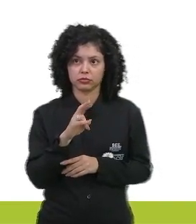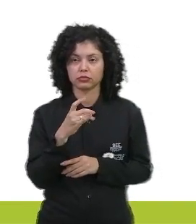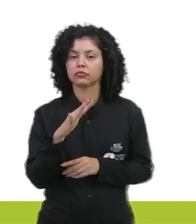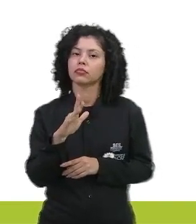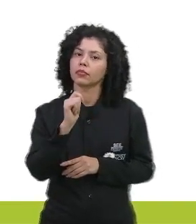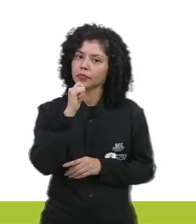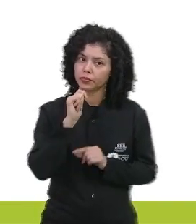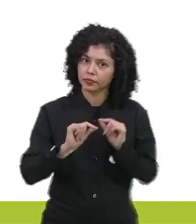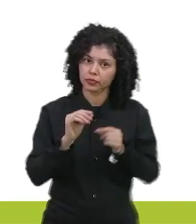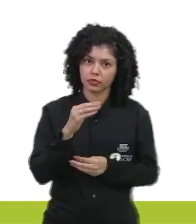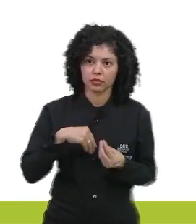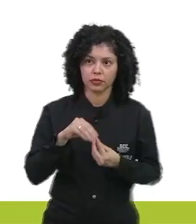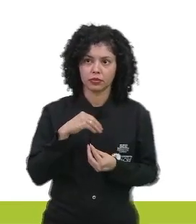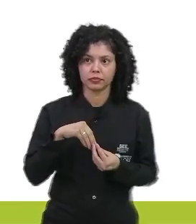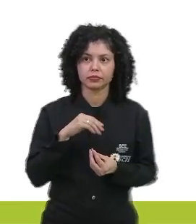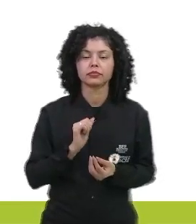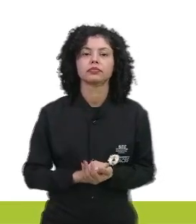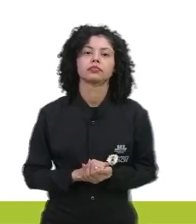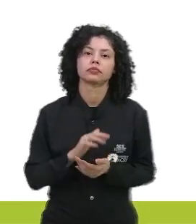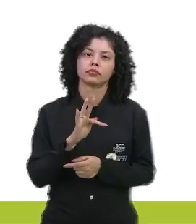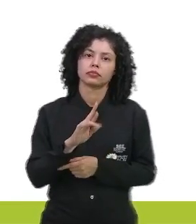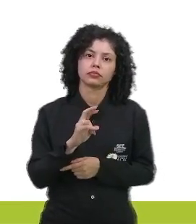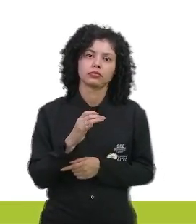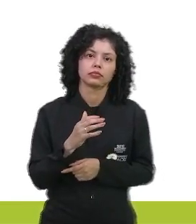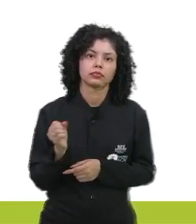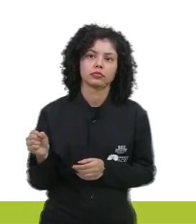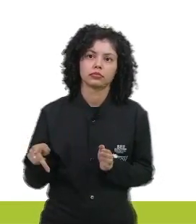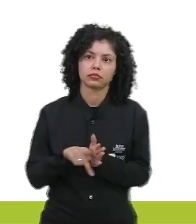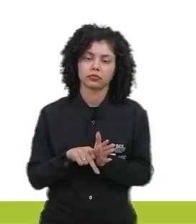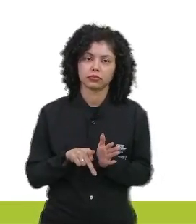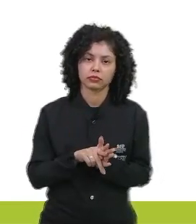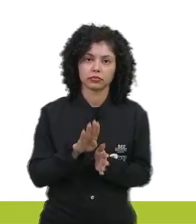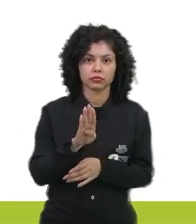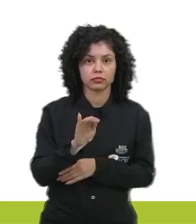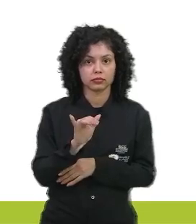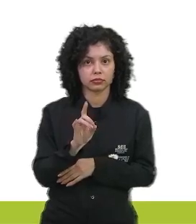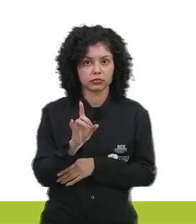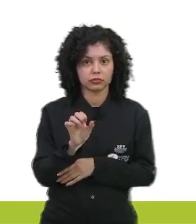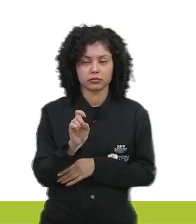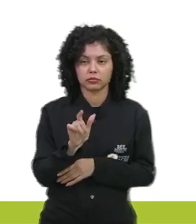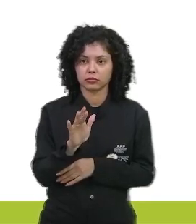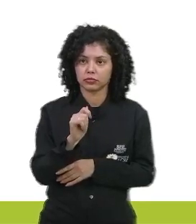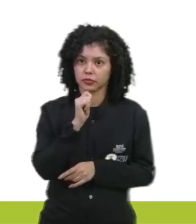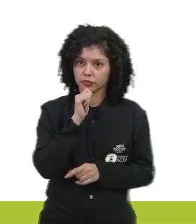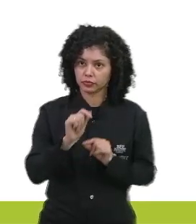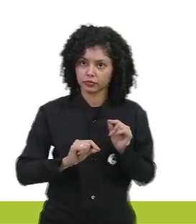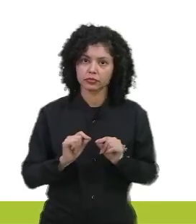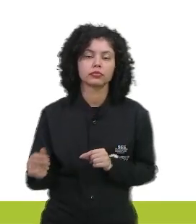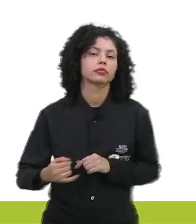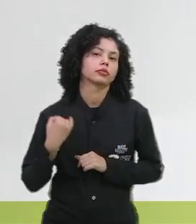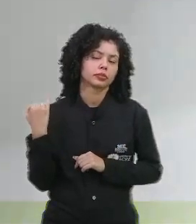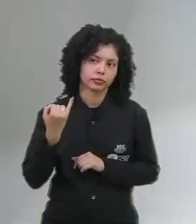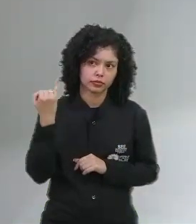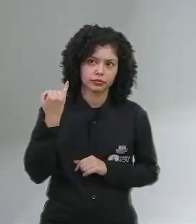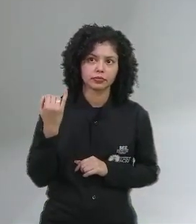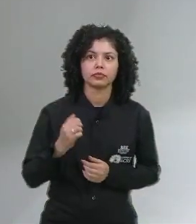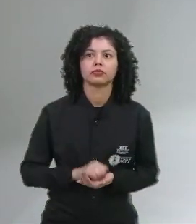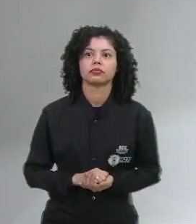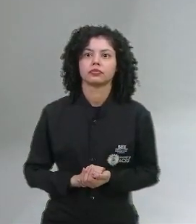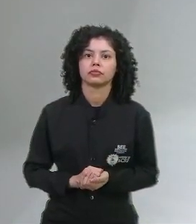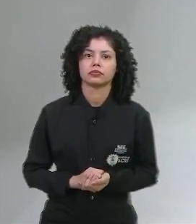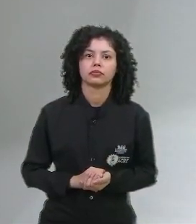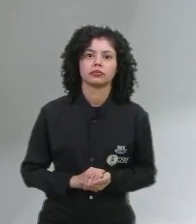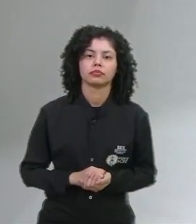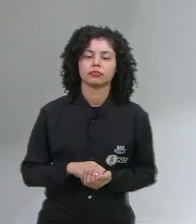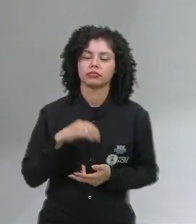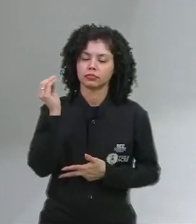que é a reação de formação do biodiesel. Essa reação ela é extremamente importante, tá, pessoal? Principalmente para nível